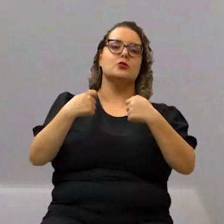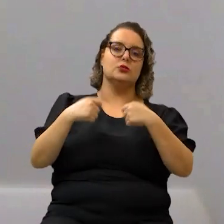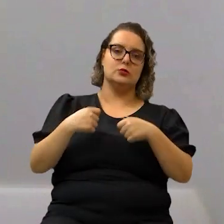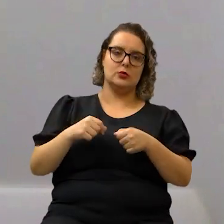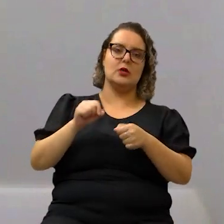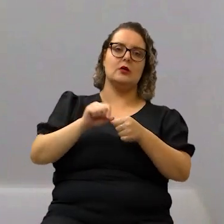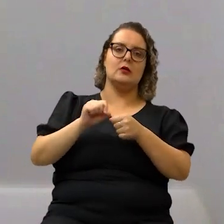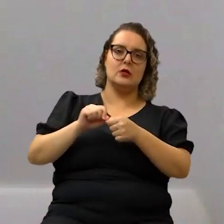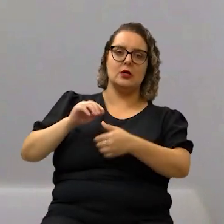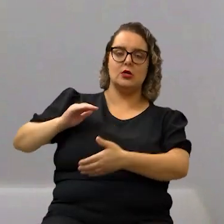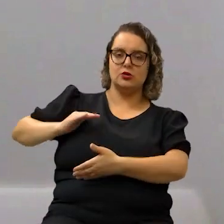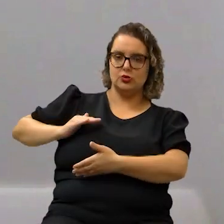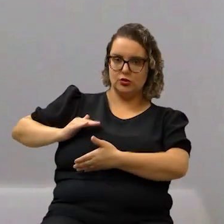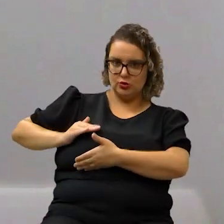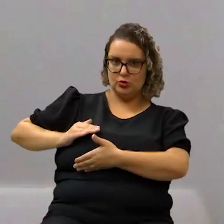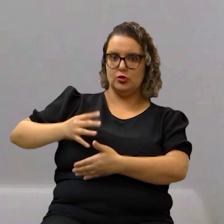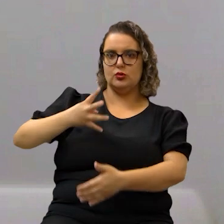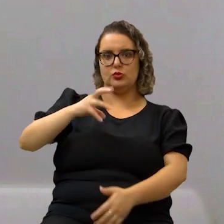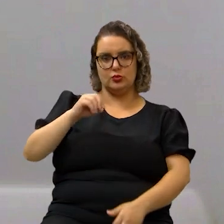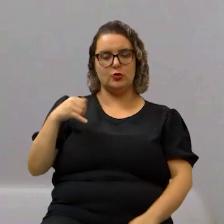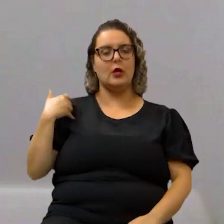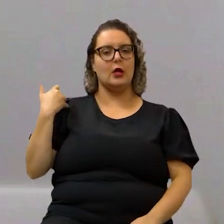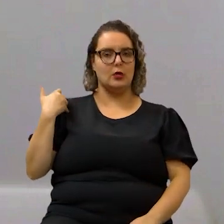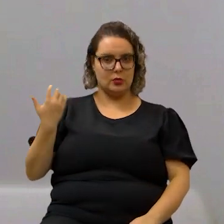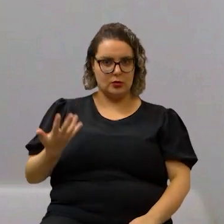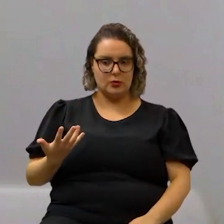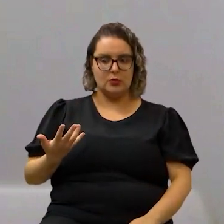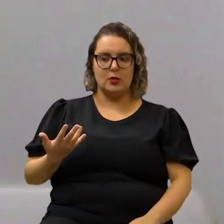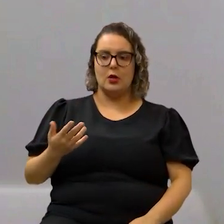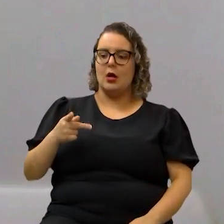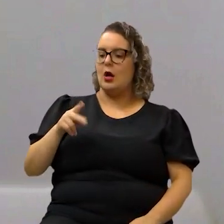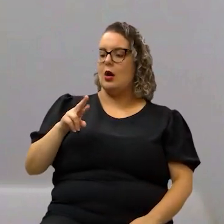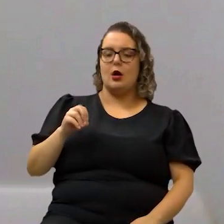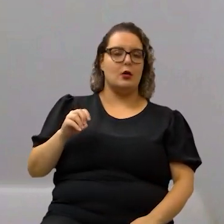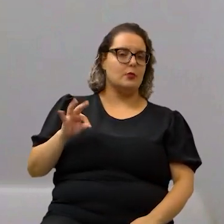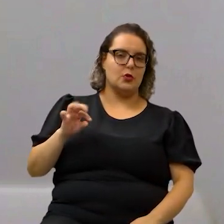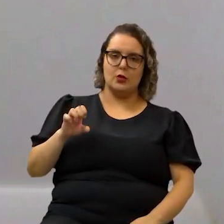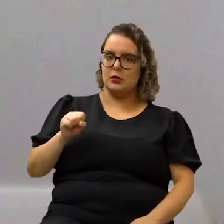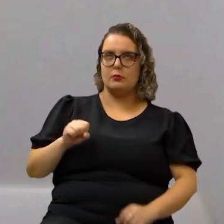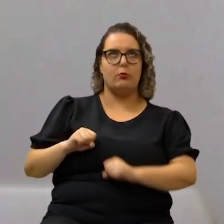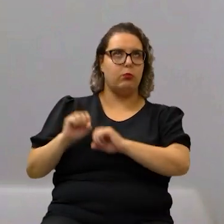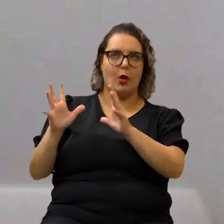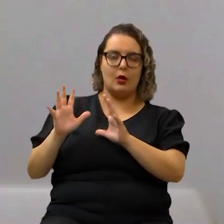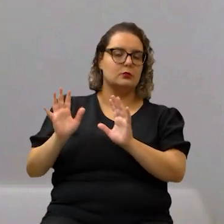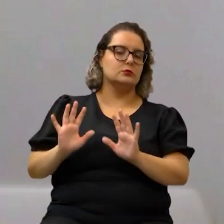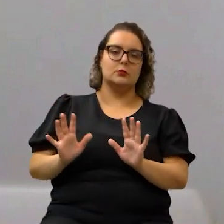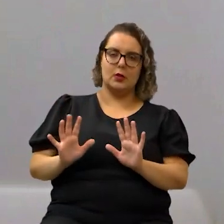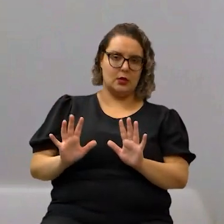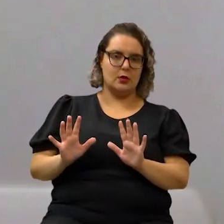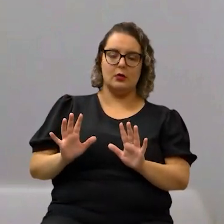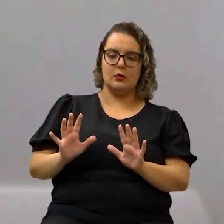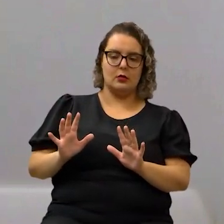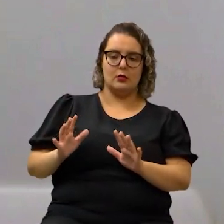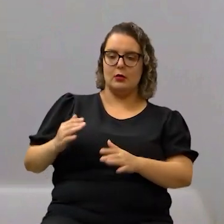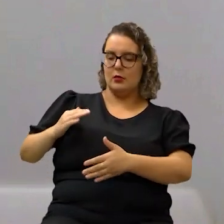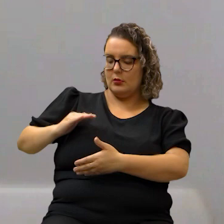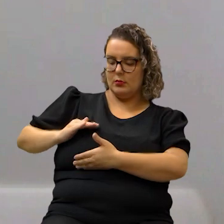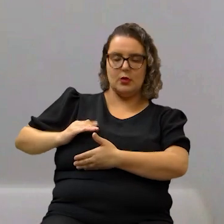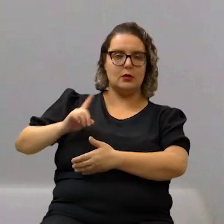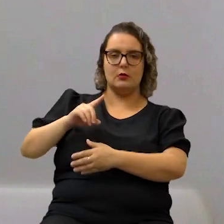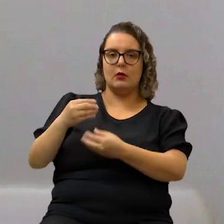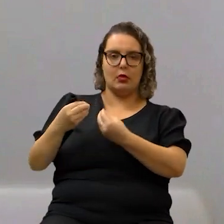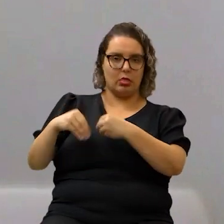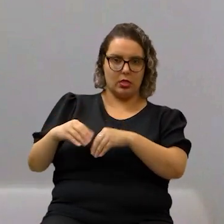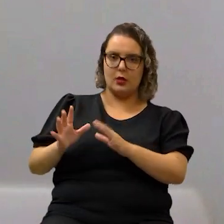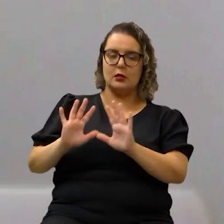devem realizar a mamografia a partir dos 40 anos. A prótese não vai estourar, a mamografia não vai estragar a